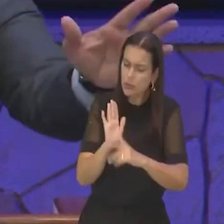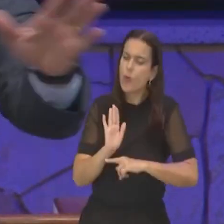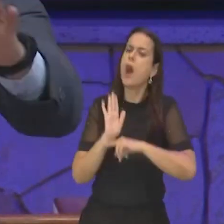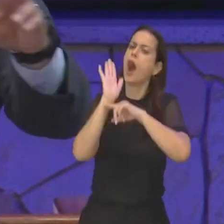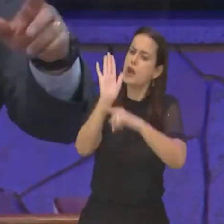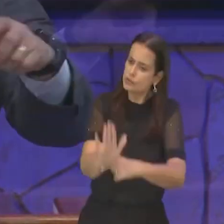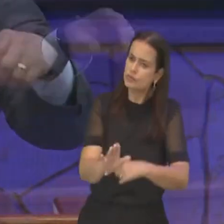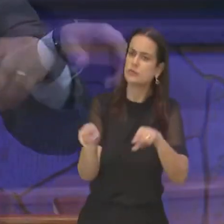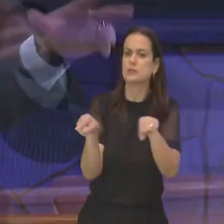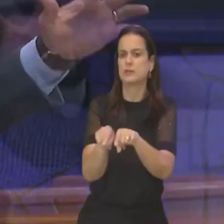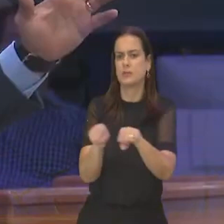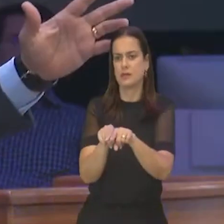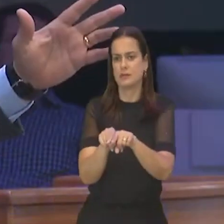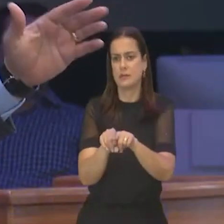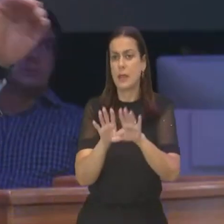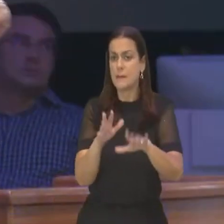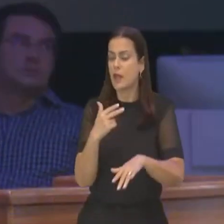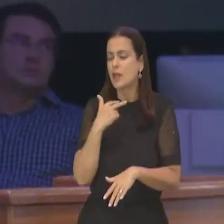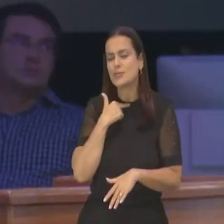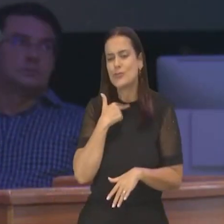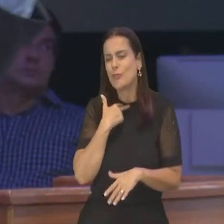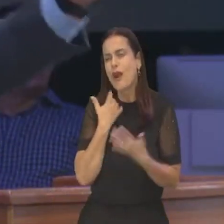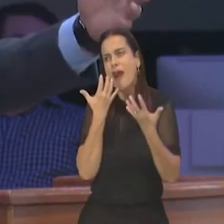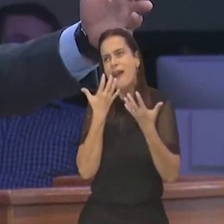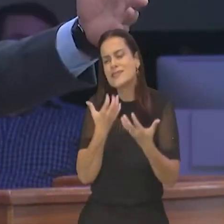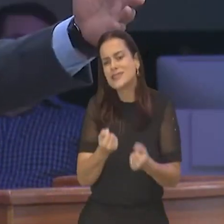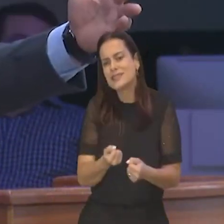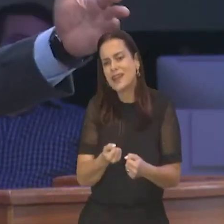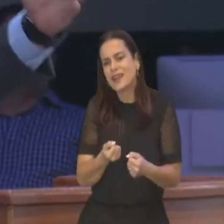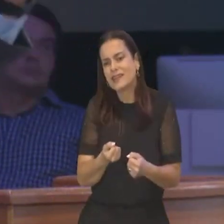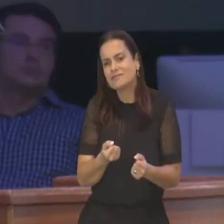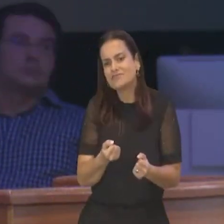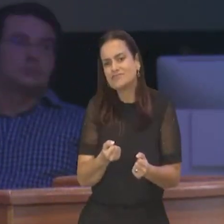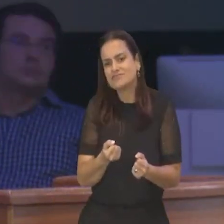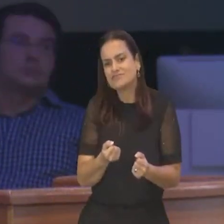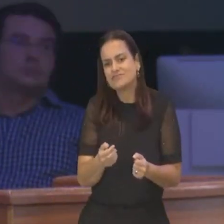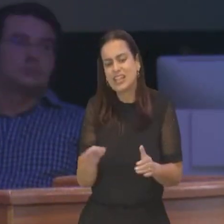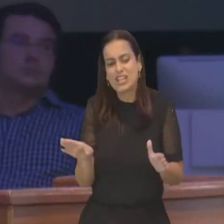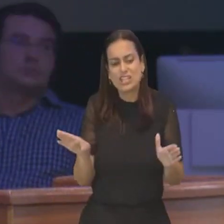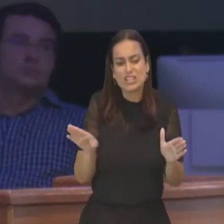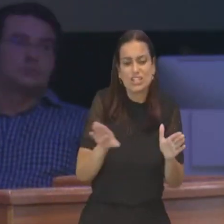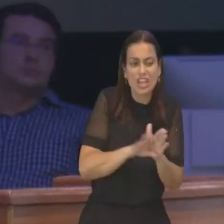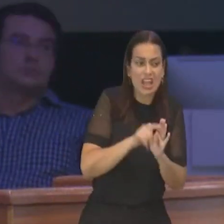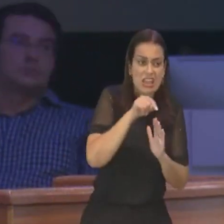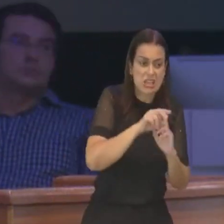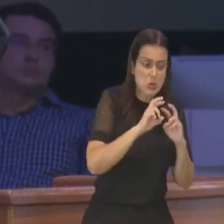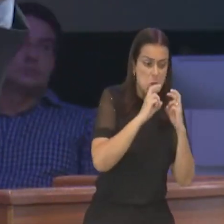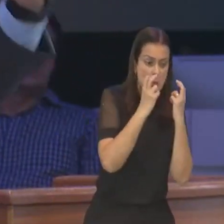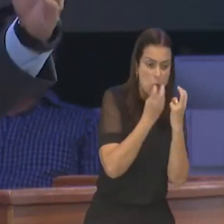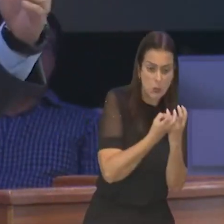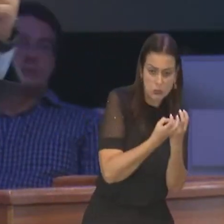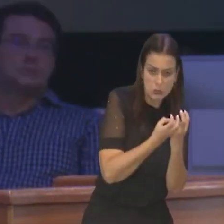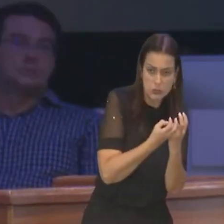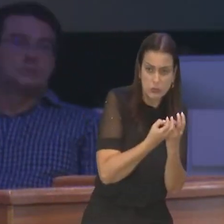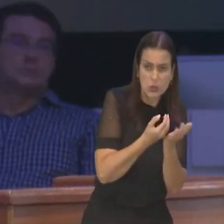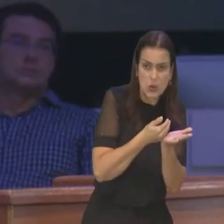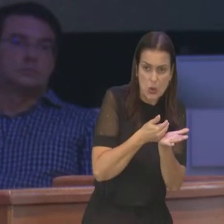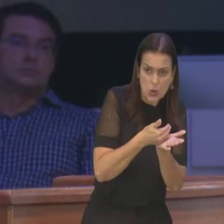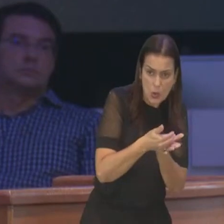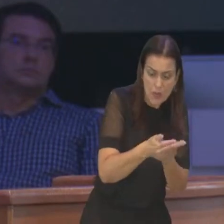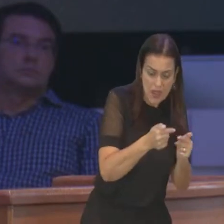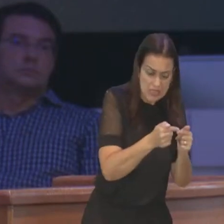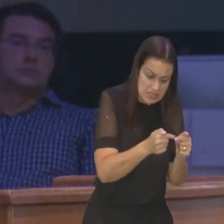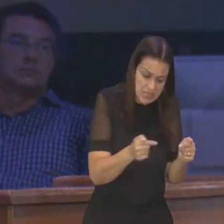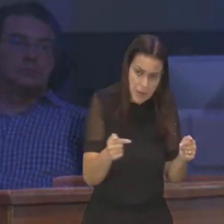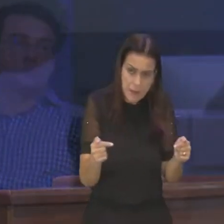Mas nós não podemos nos contentar em entrarmos, sairmos desse culto, recomeçarmos a nossa